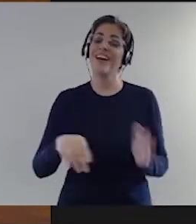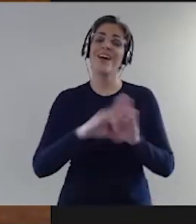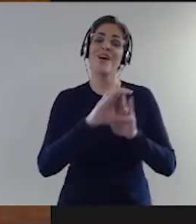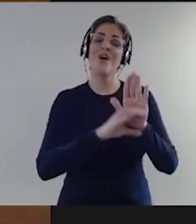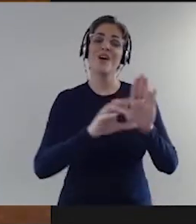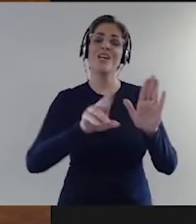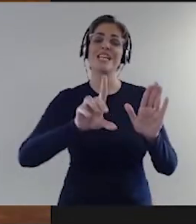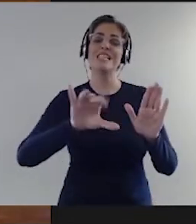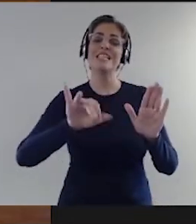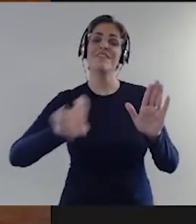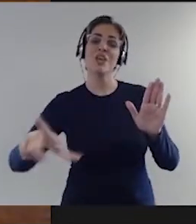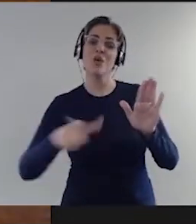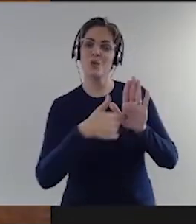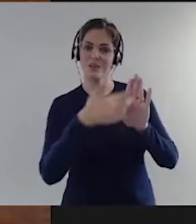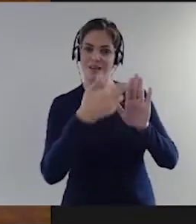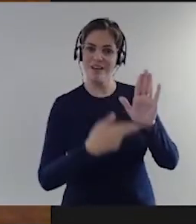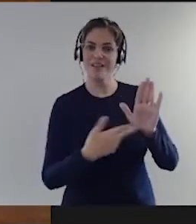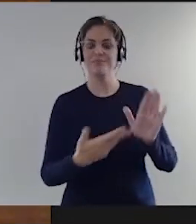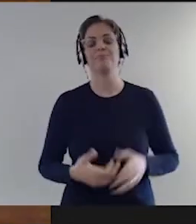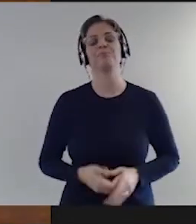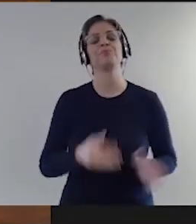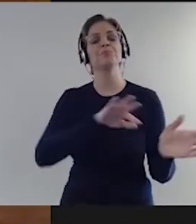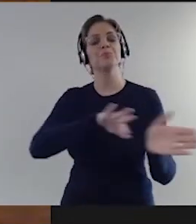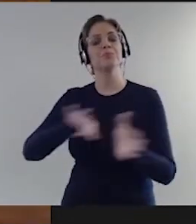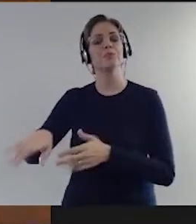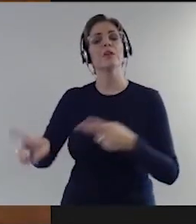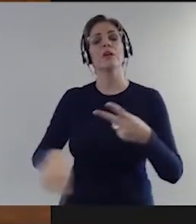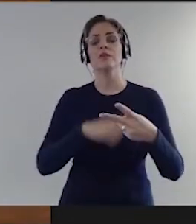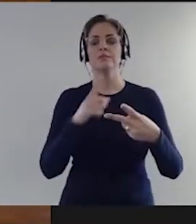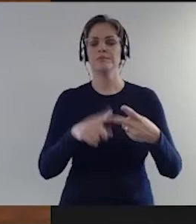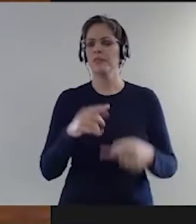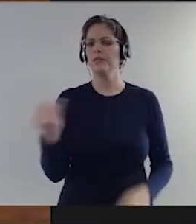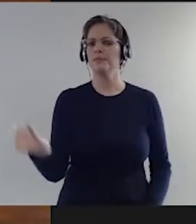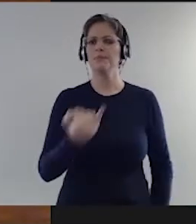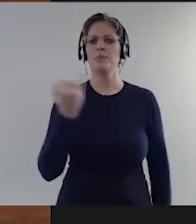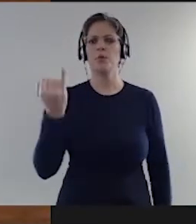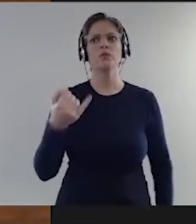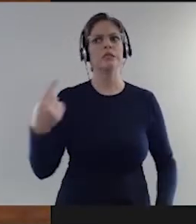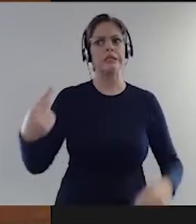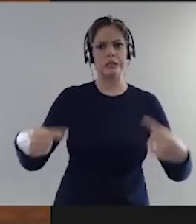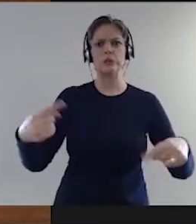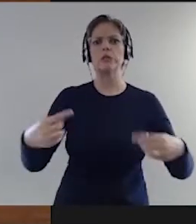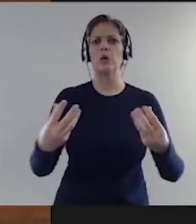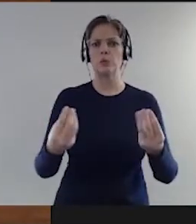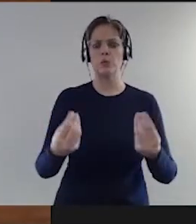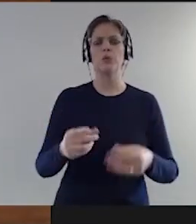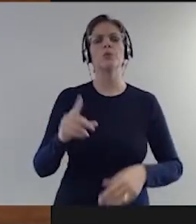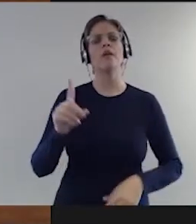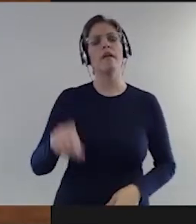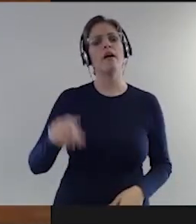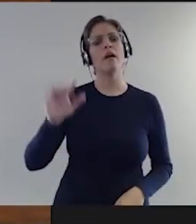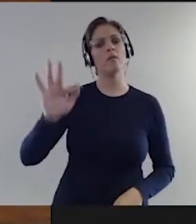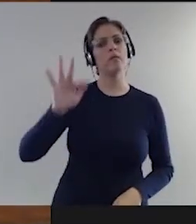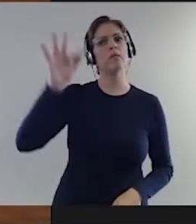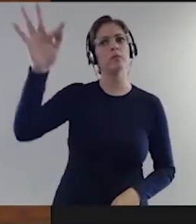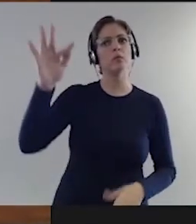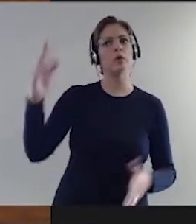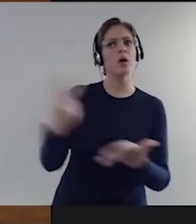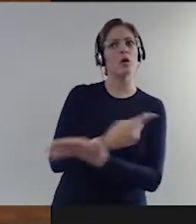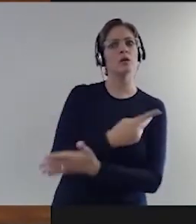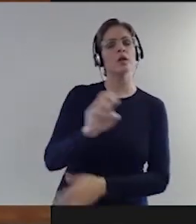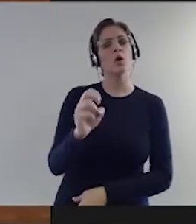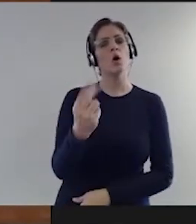Civil. Outro ponto importante e muito discutido diz respeito ao caso fortuito e à força